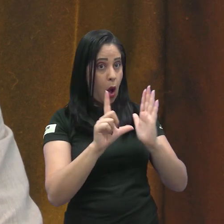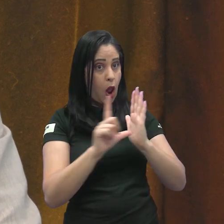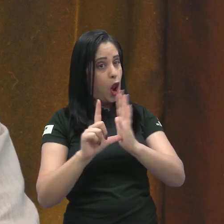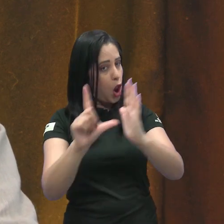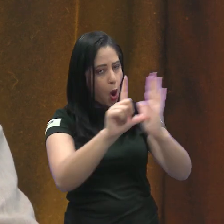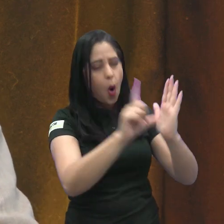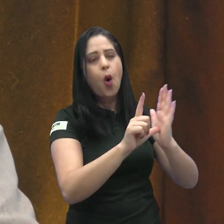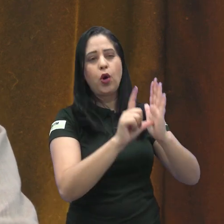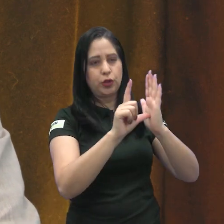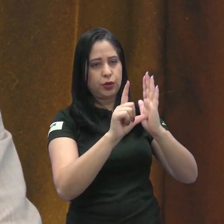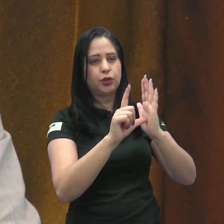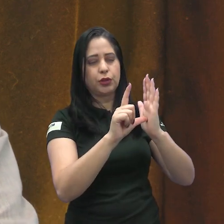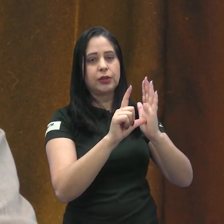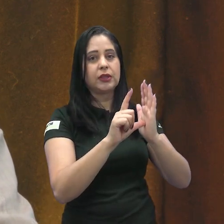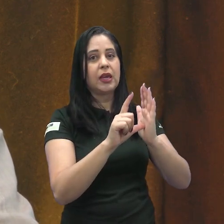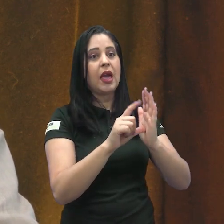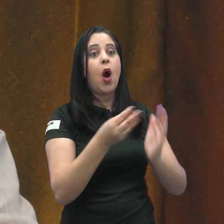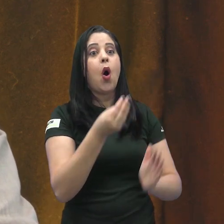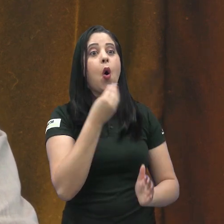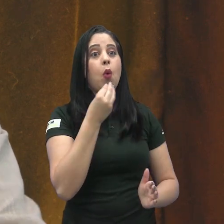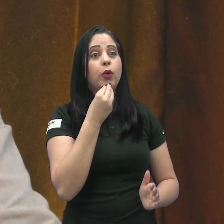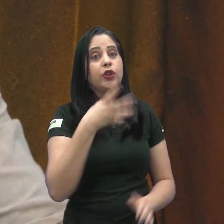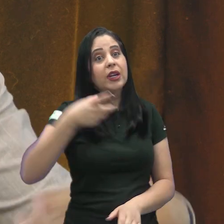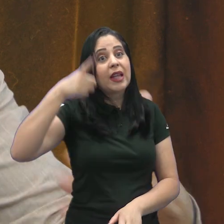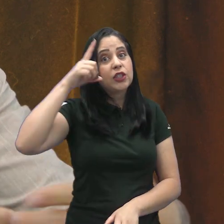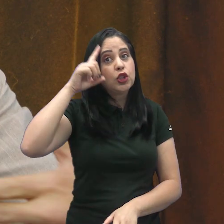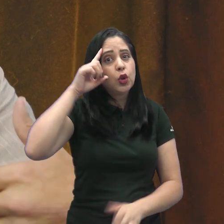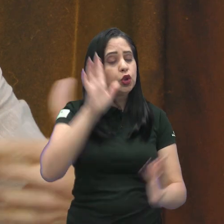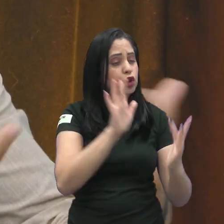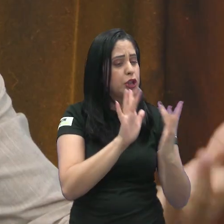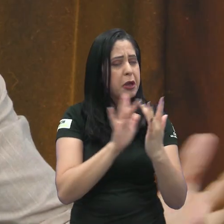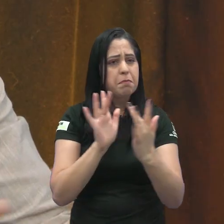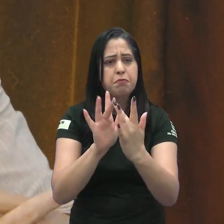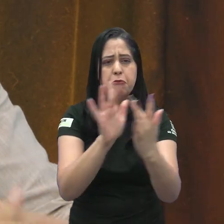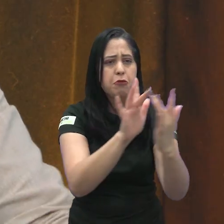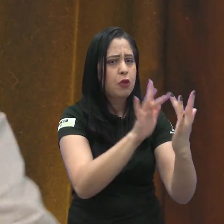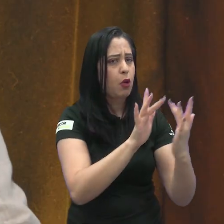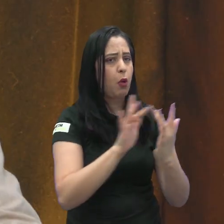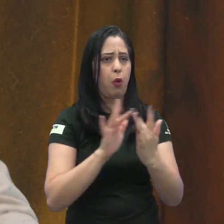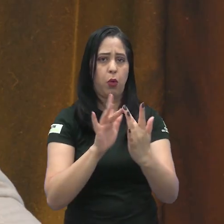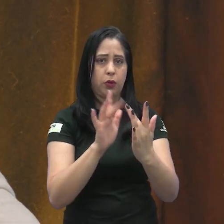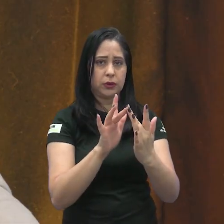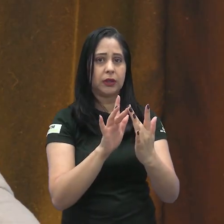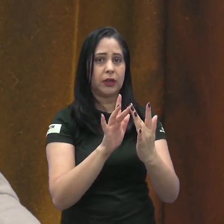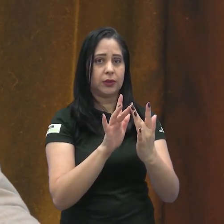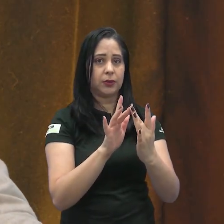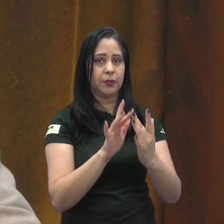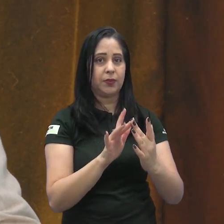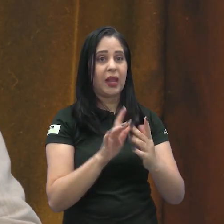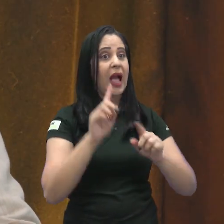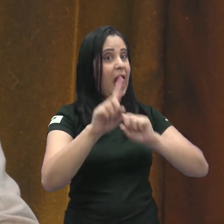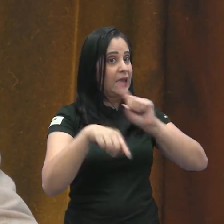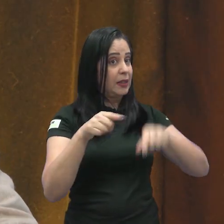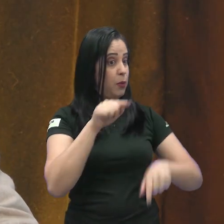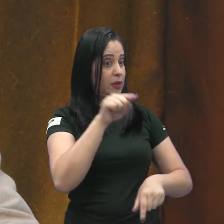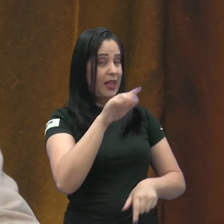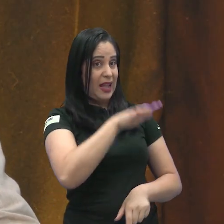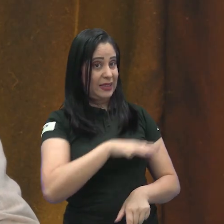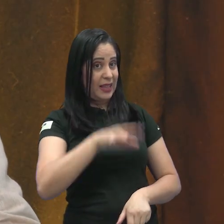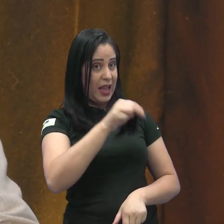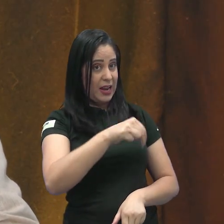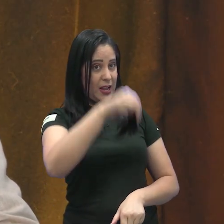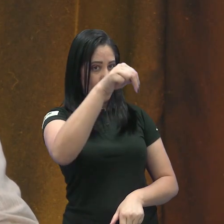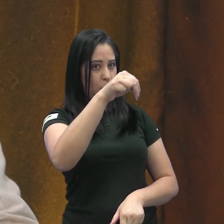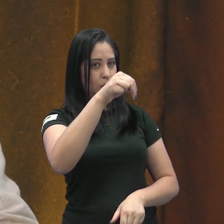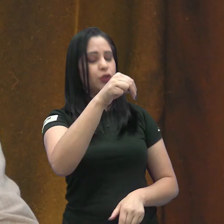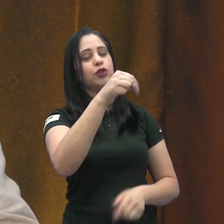oportunidade de você estar no dia a dia com as pessoas, você acaba se envolvendo em todos os aspectos, né? Eu comecei a trabalhar na padaria, também ali na região norte, ali